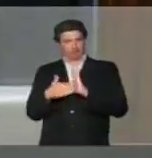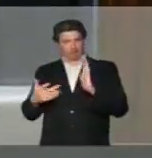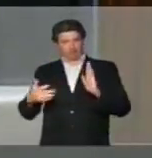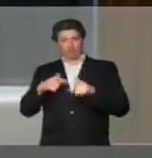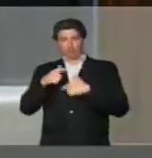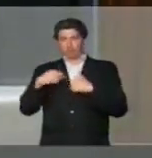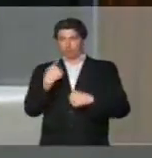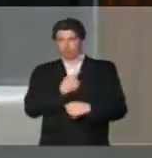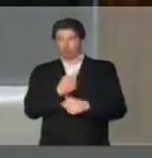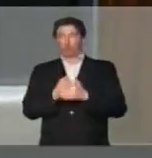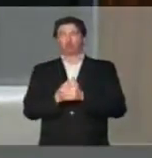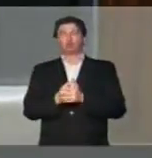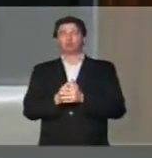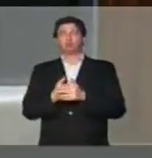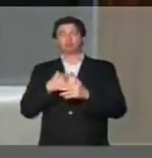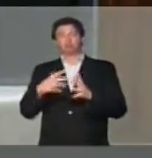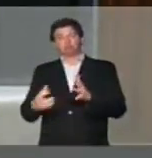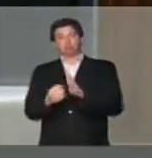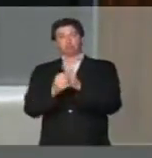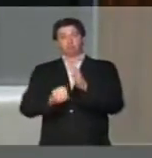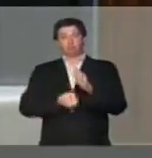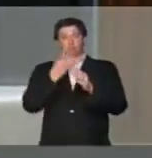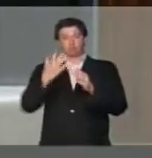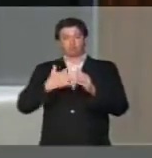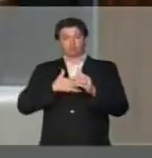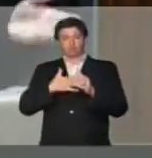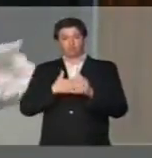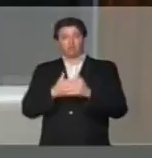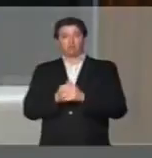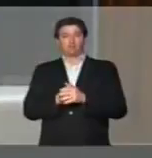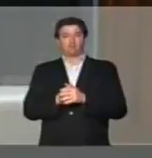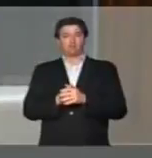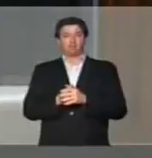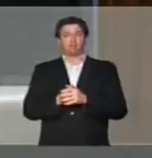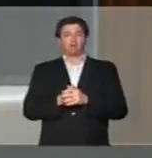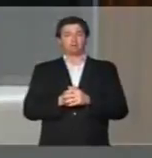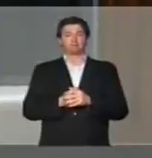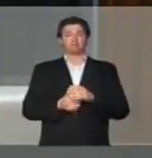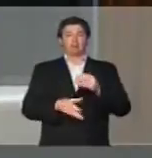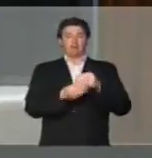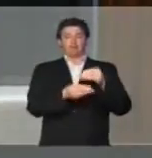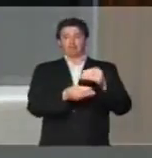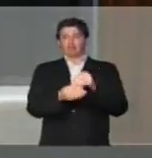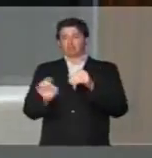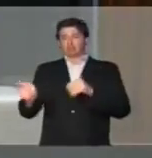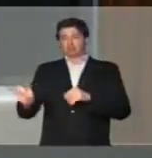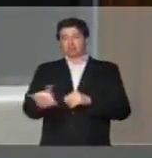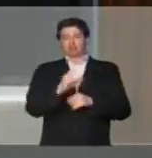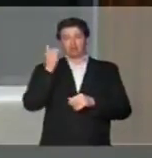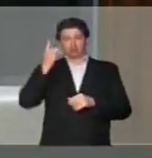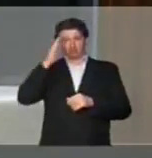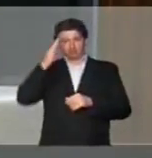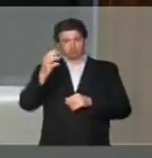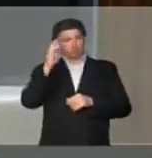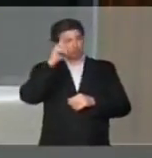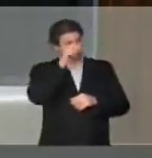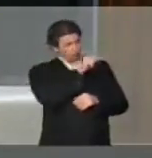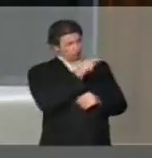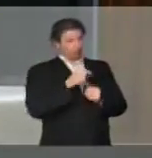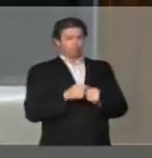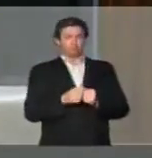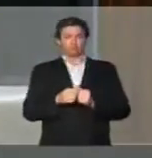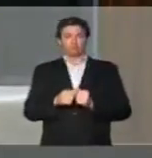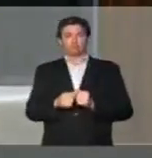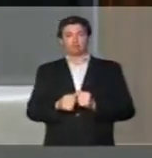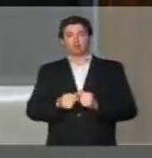trabalho. Quero incorporar ao pronunciamento os apartes, principalmente a parte de Vossa Excelência, a parte